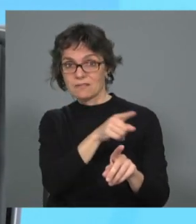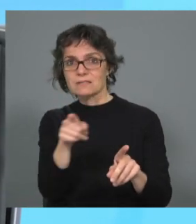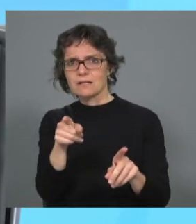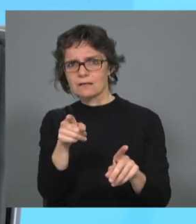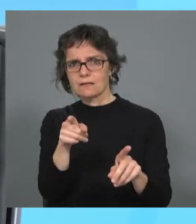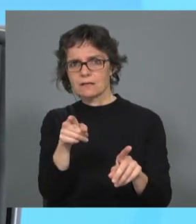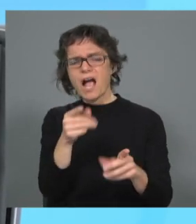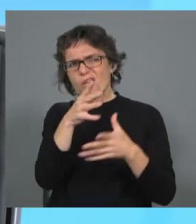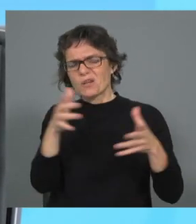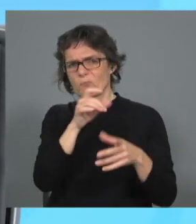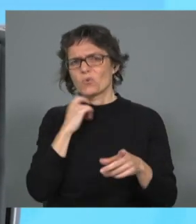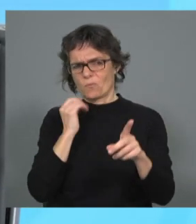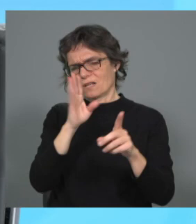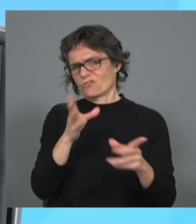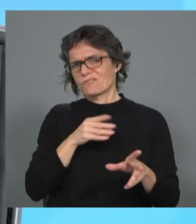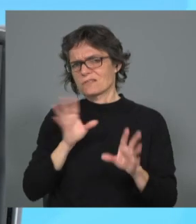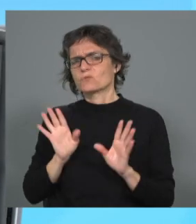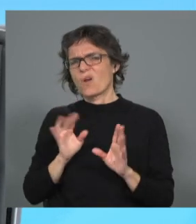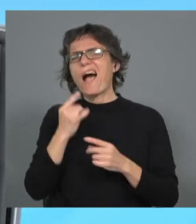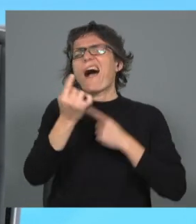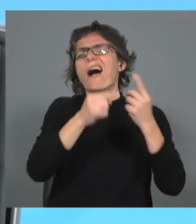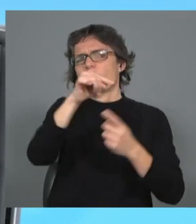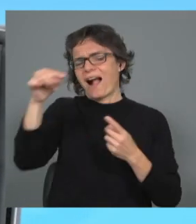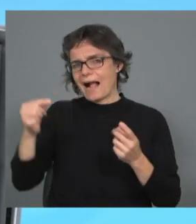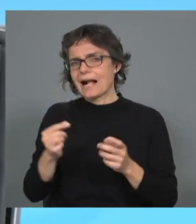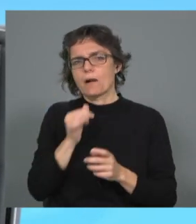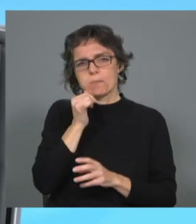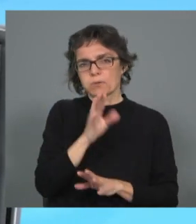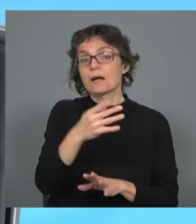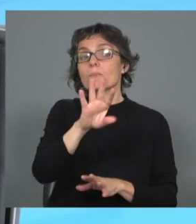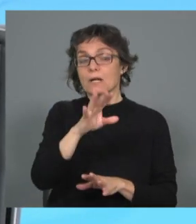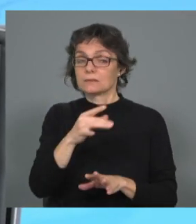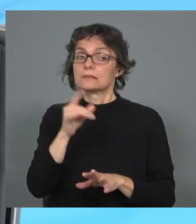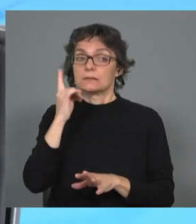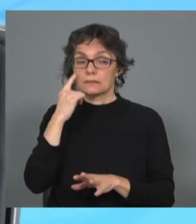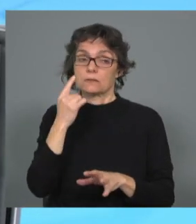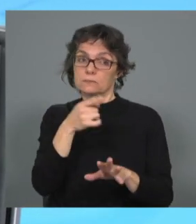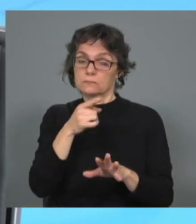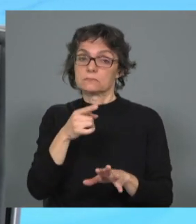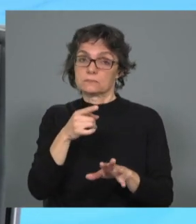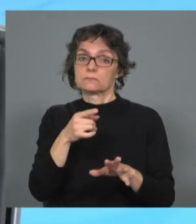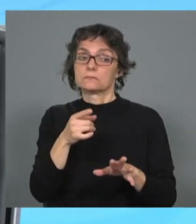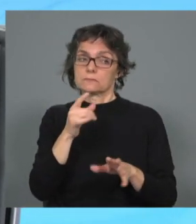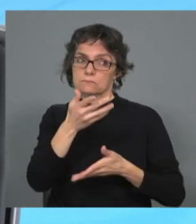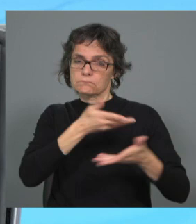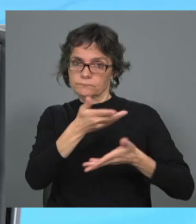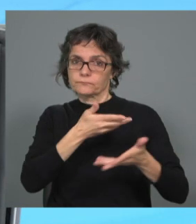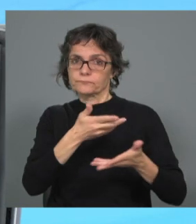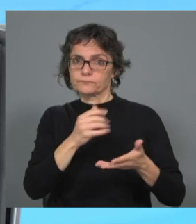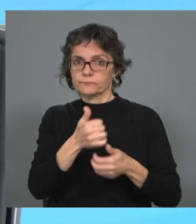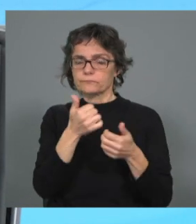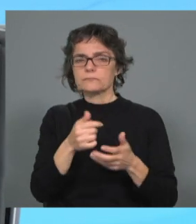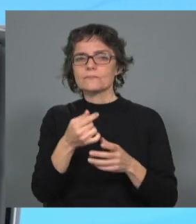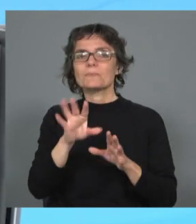que grande parte dos padres já o terá feito. Pode haver alguns que não tenham feito. E então o meu conselho a quem procura apoio é que procure outro. Fale com outro. Mas também, junto